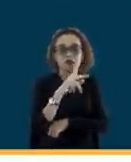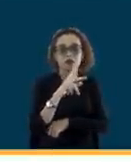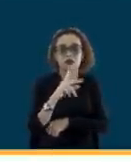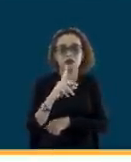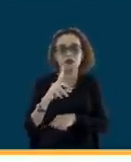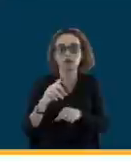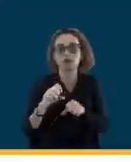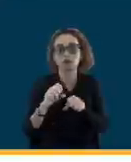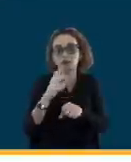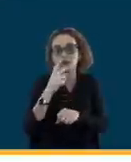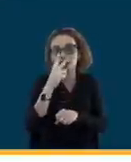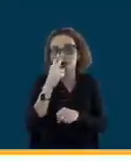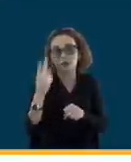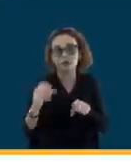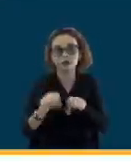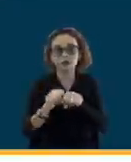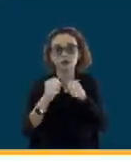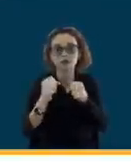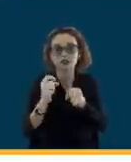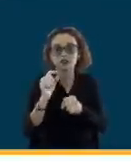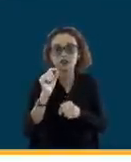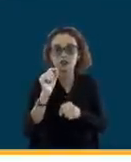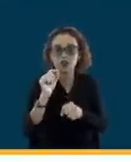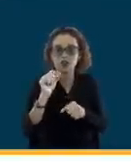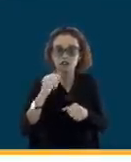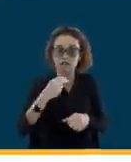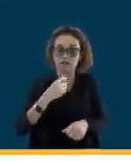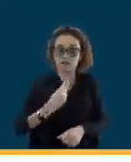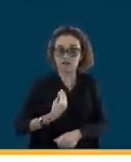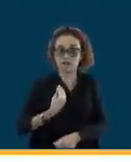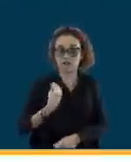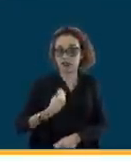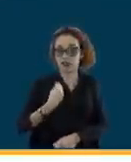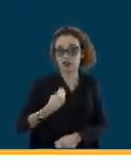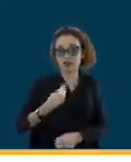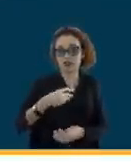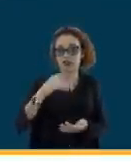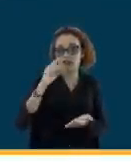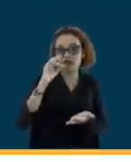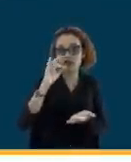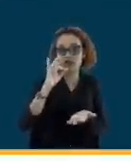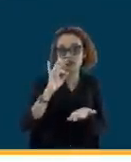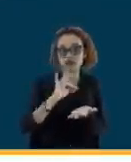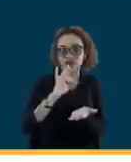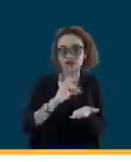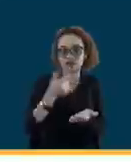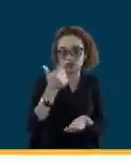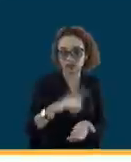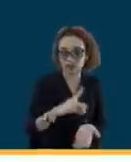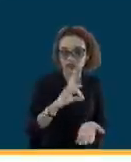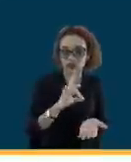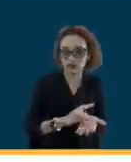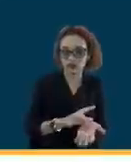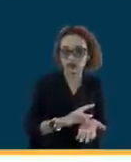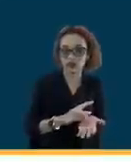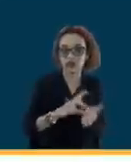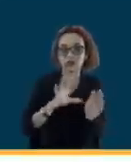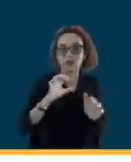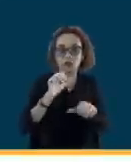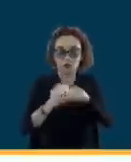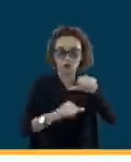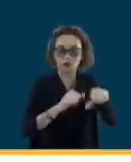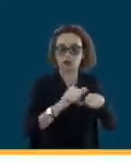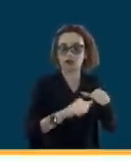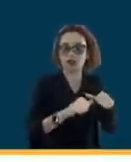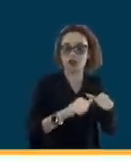vivermos uma outra realidade. Não será possível mudar e transformar com pandemia ou sem